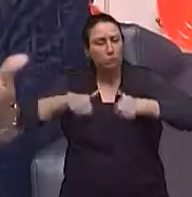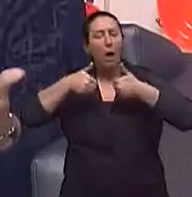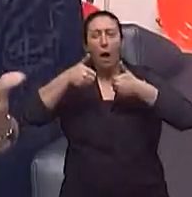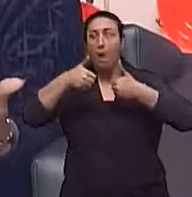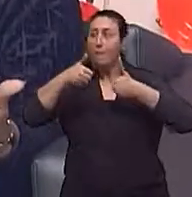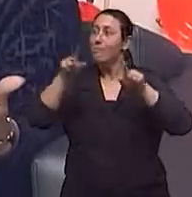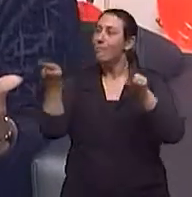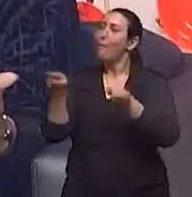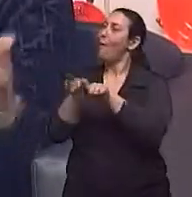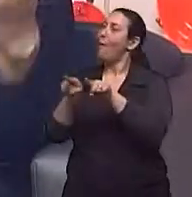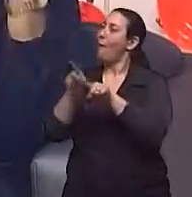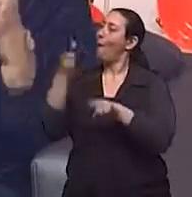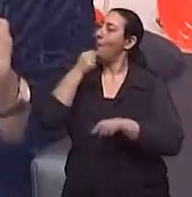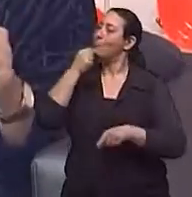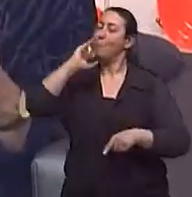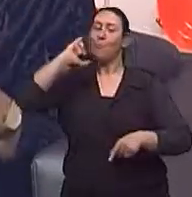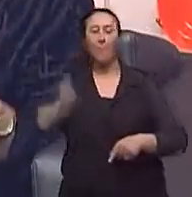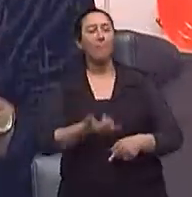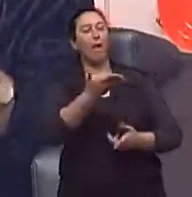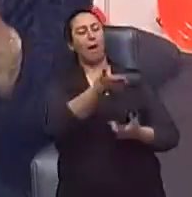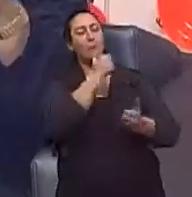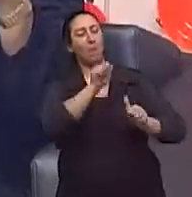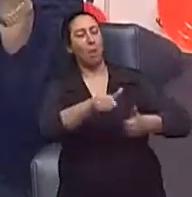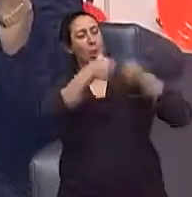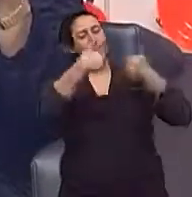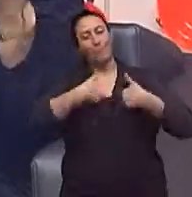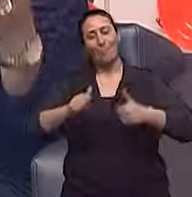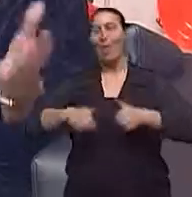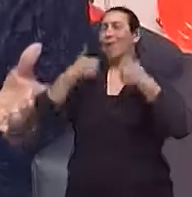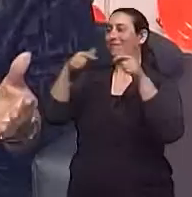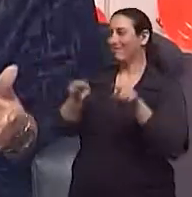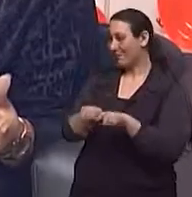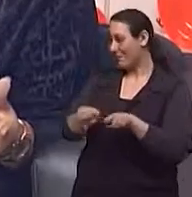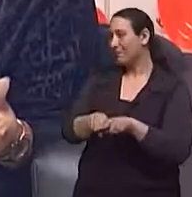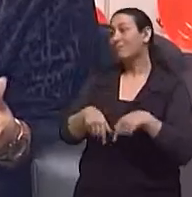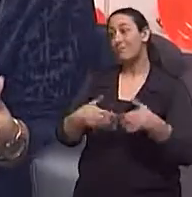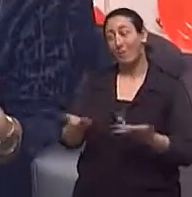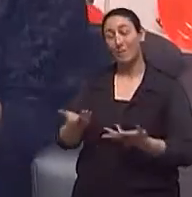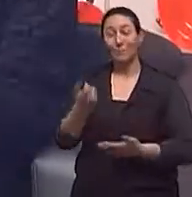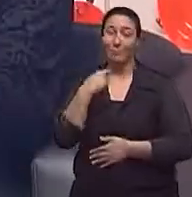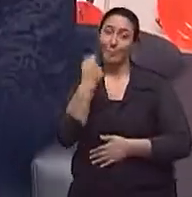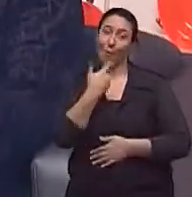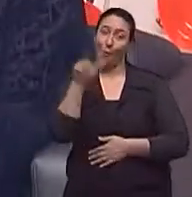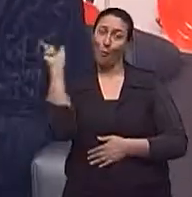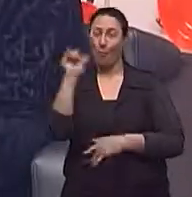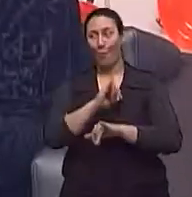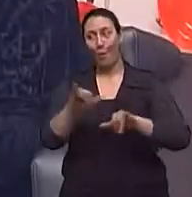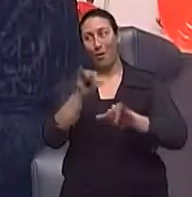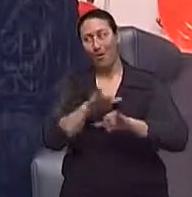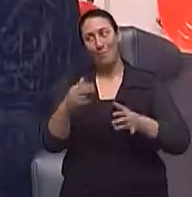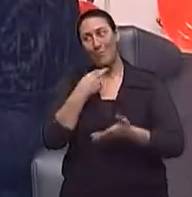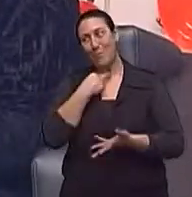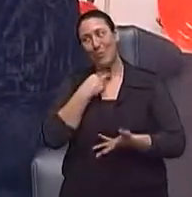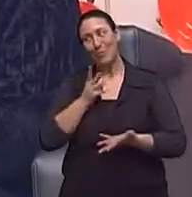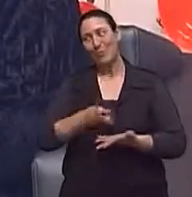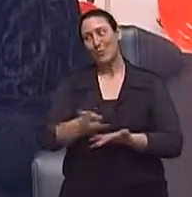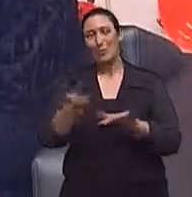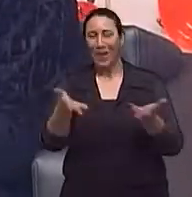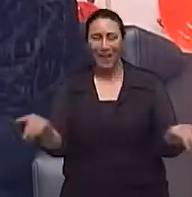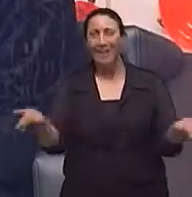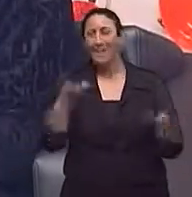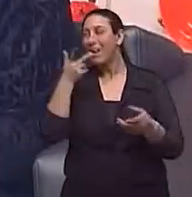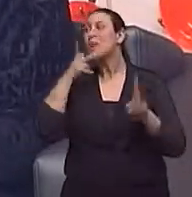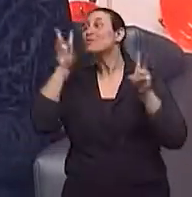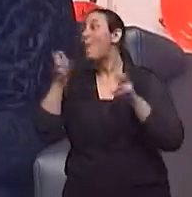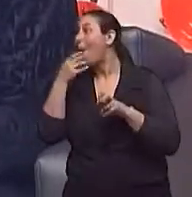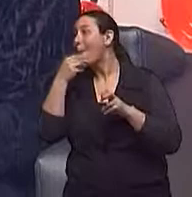e os homens estão lucrando também embora isso não seja no grupo bom mas aí vai ter que dar outro programa né porque a gente tá no fim do programa infelizmente